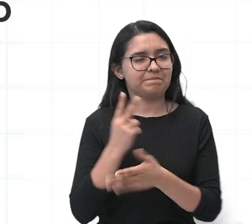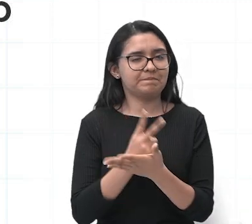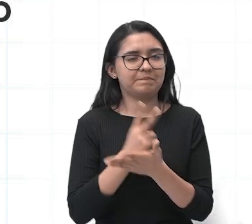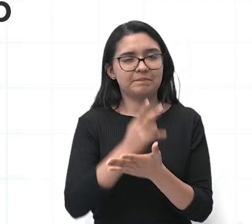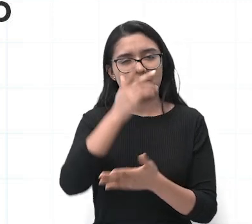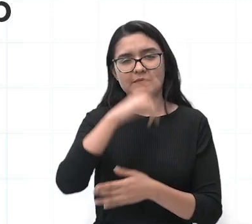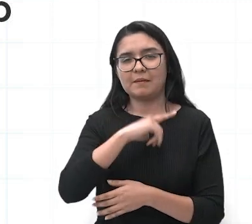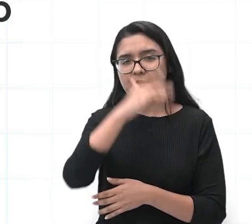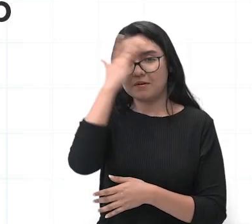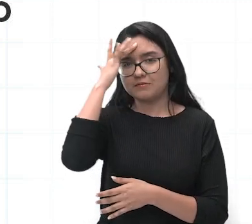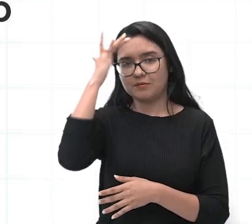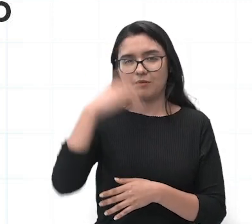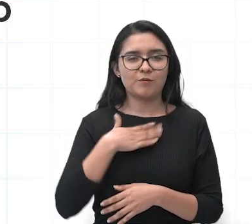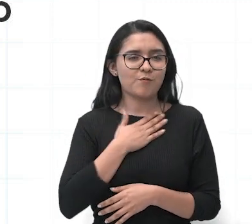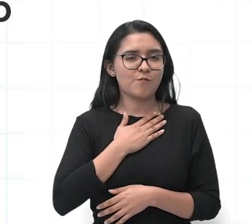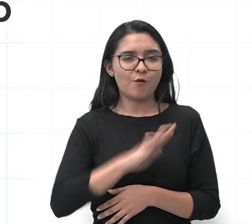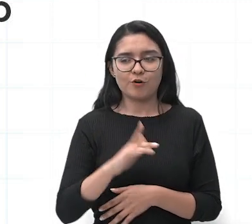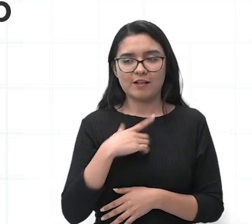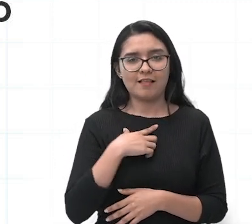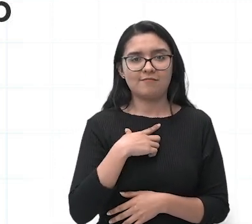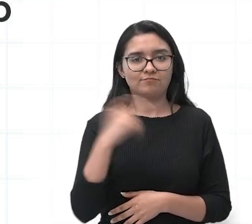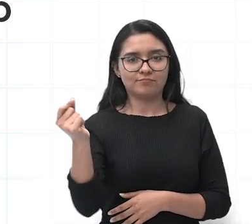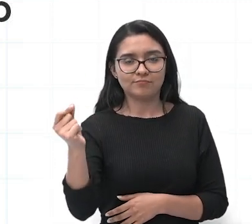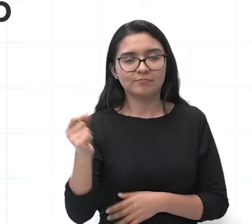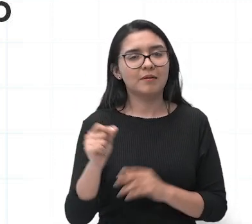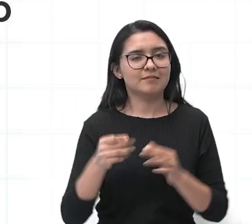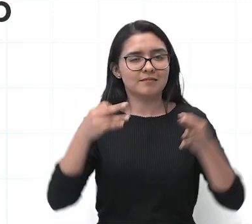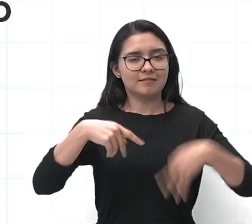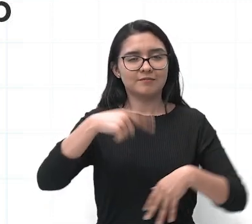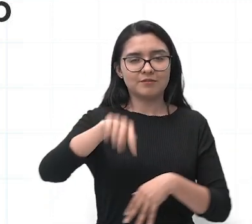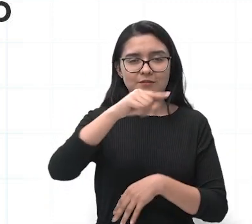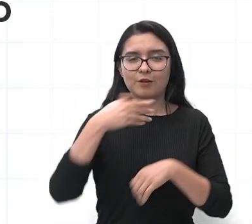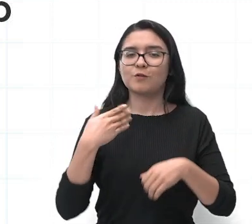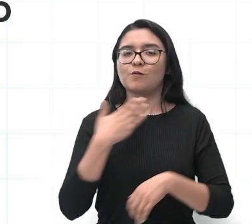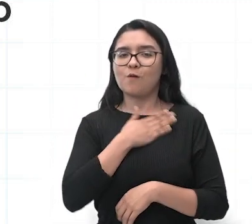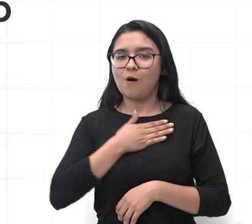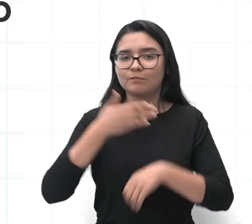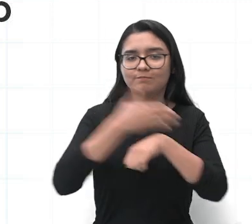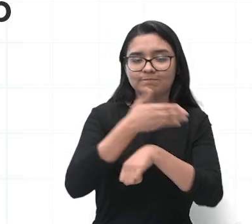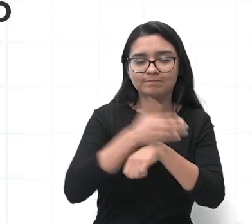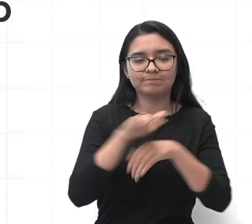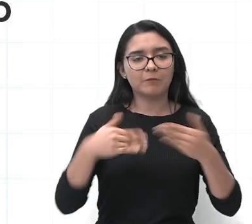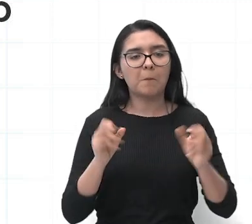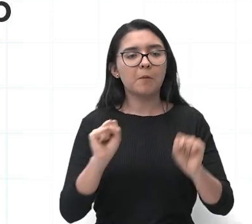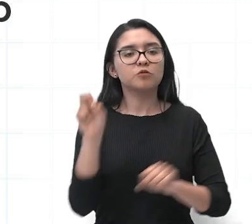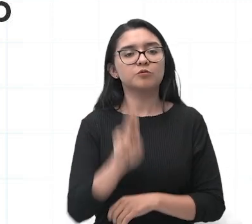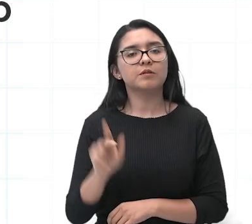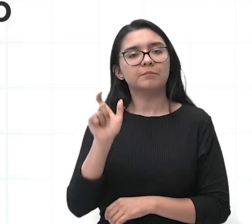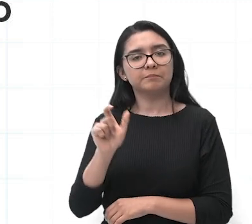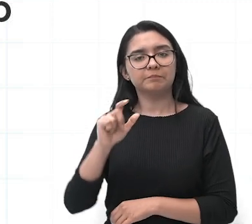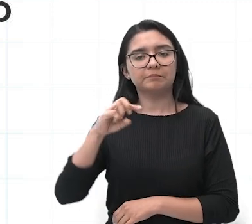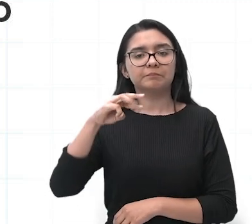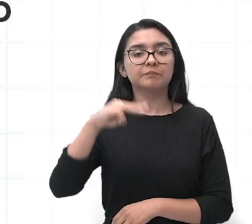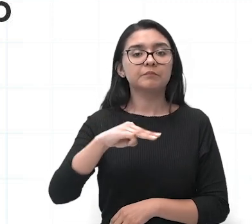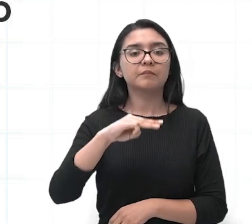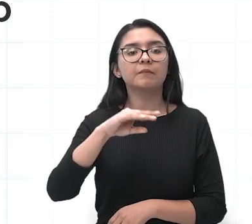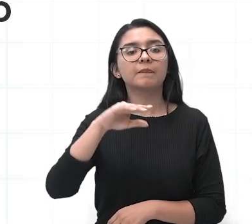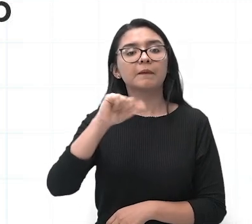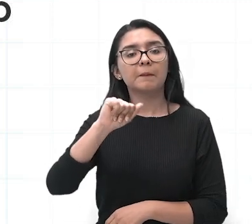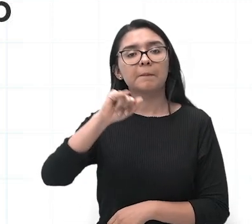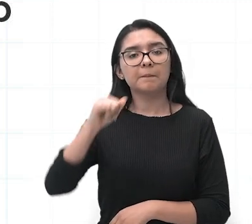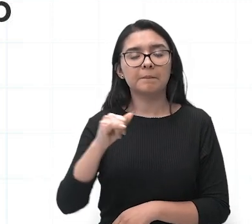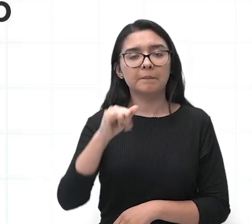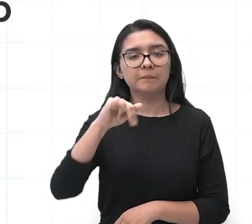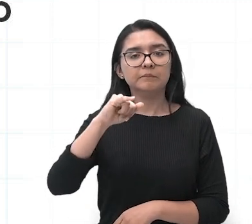tem aquela pessoa que gosta de fugir, mas eu tenho certeza que vocês não. Então a gente pode usar esta palavra, né, de manja quando